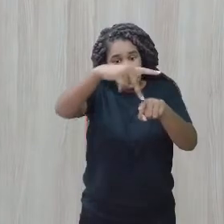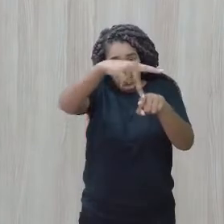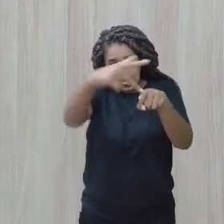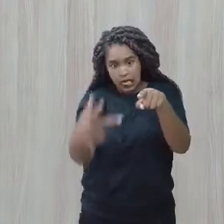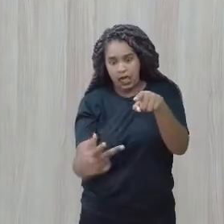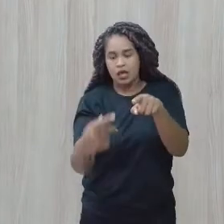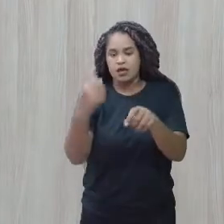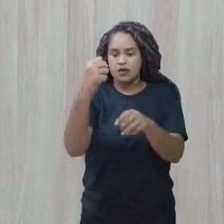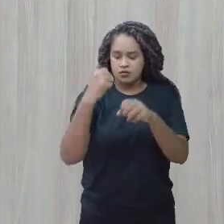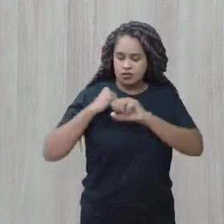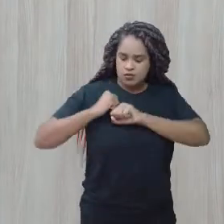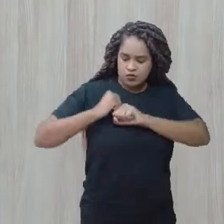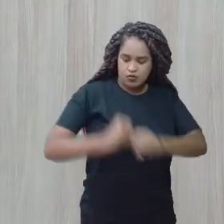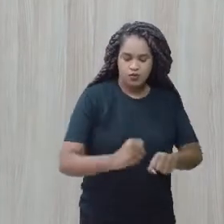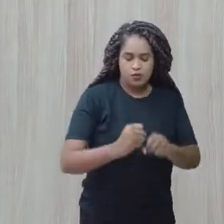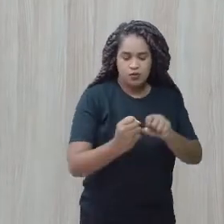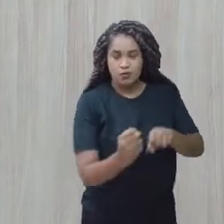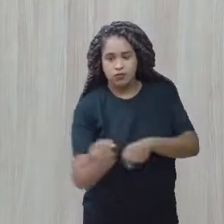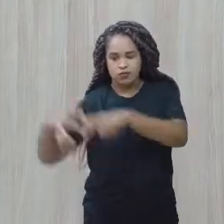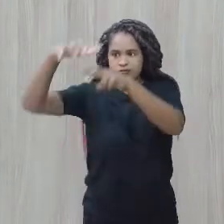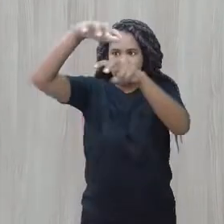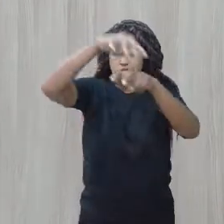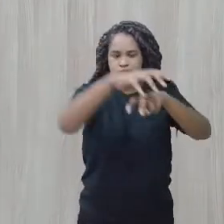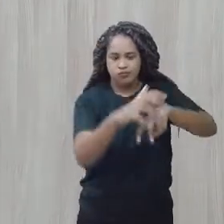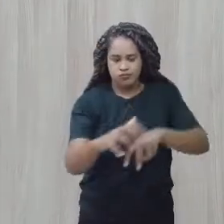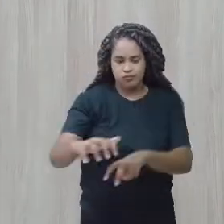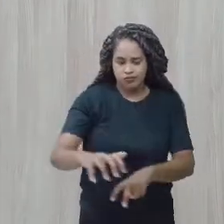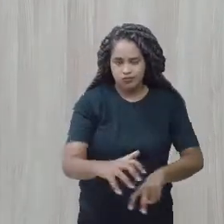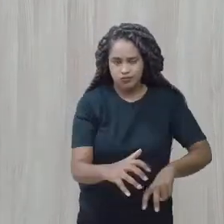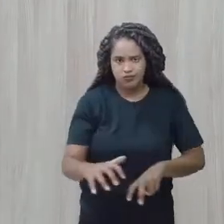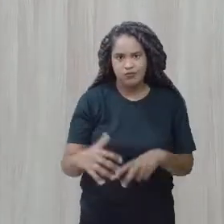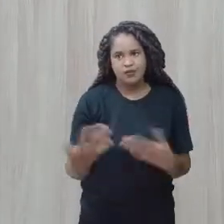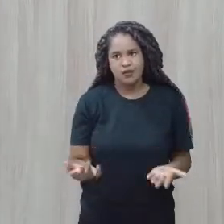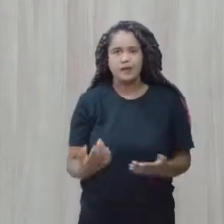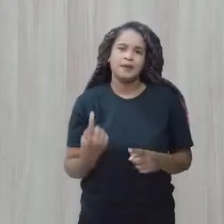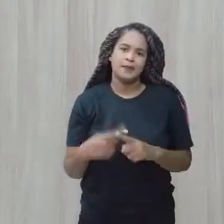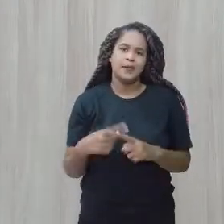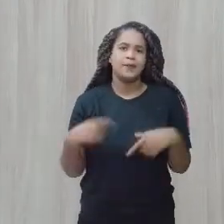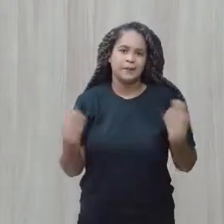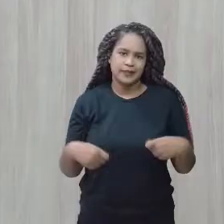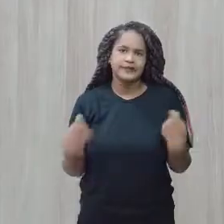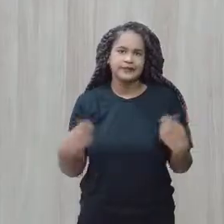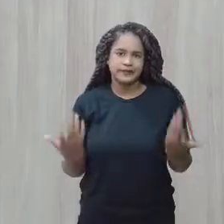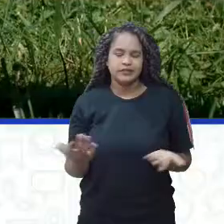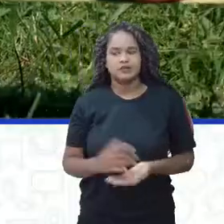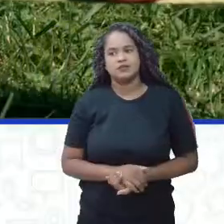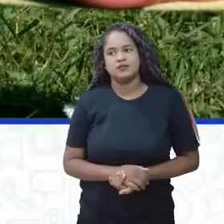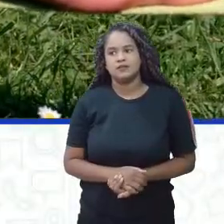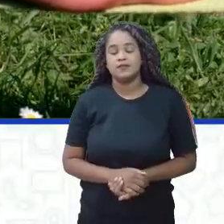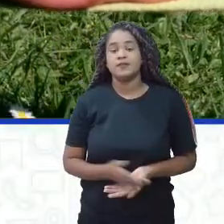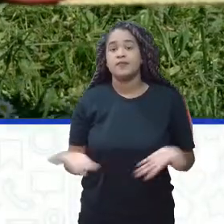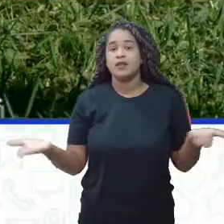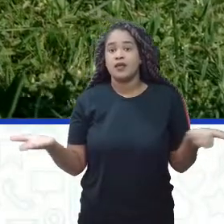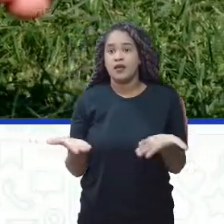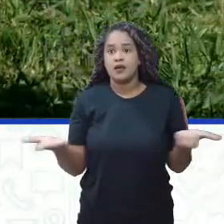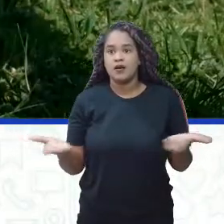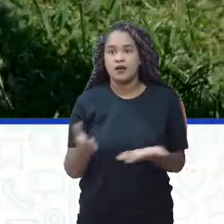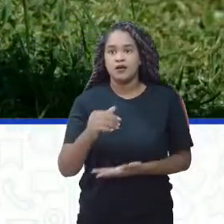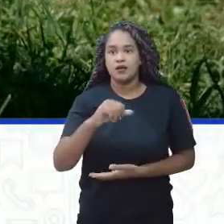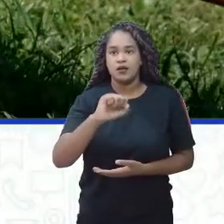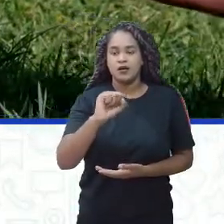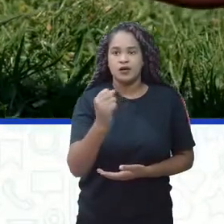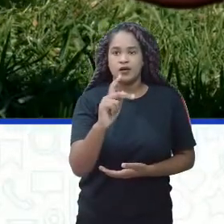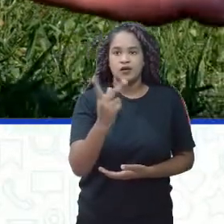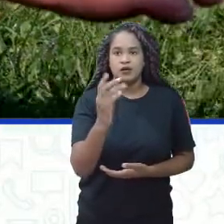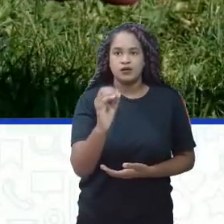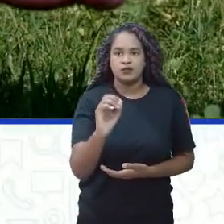ele caia. Imagina você numa altura dessa sem paraquedas. Não tem a condição, né, minha gente? Short line. Trata-se de uma modalidade